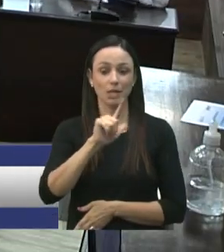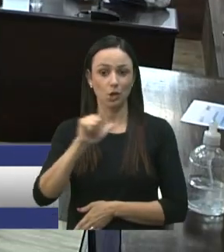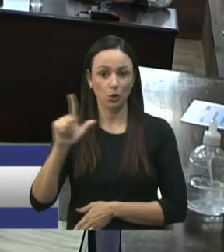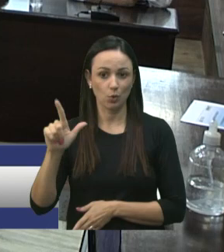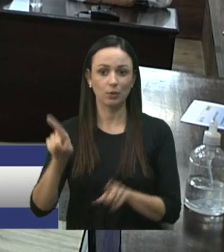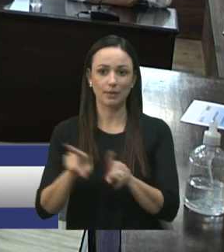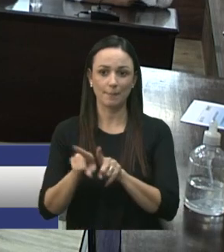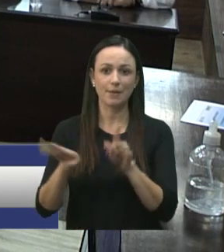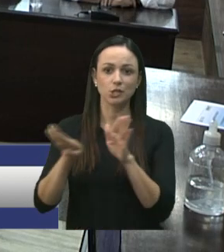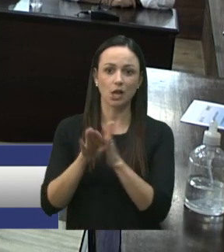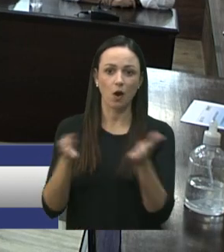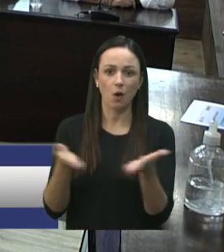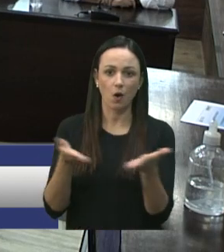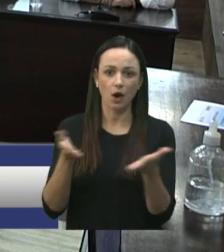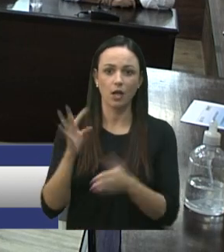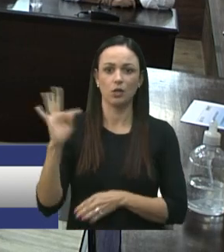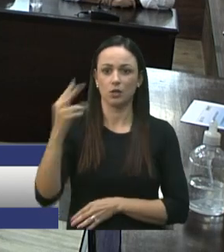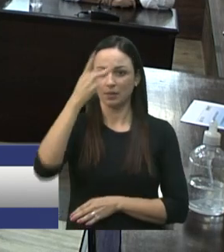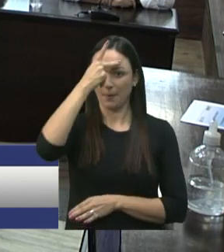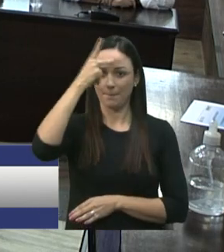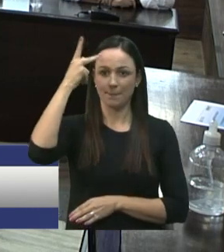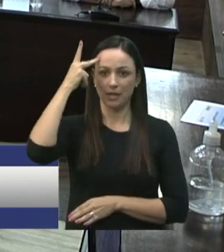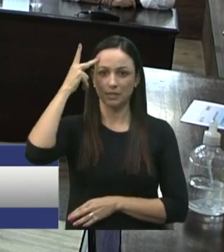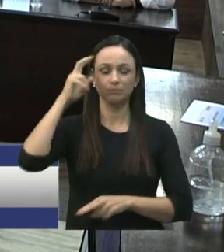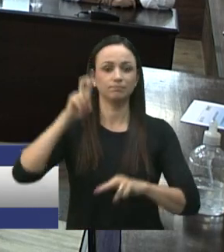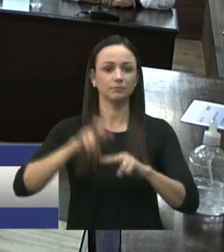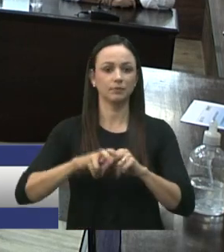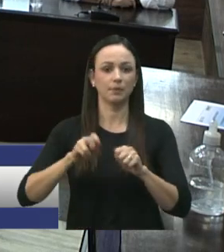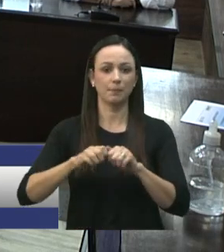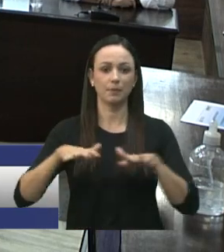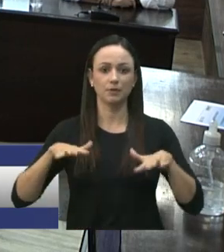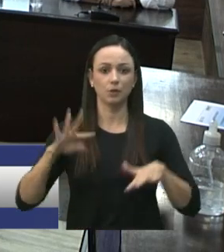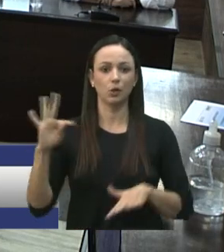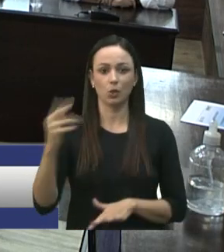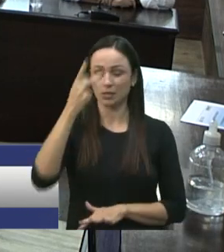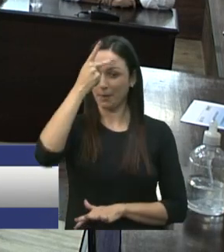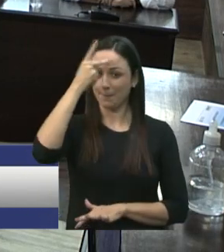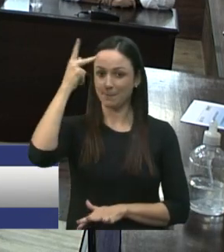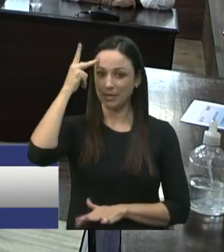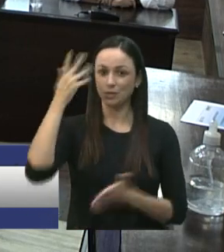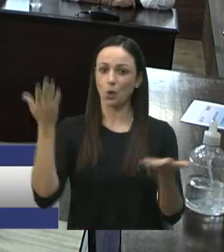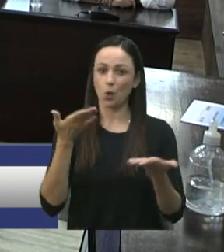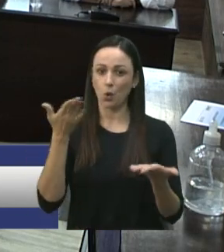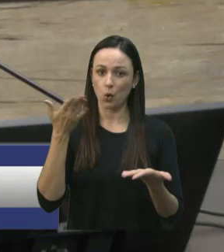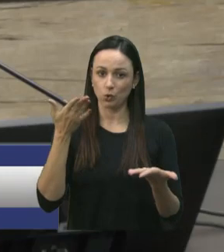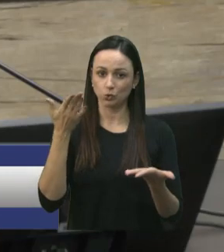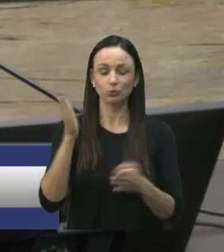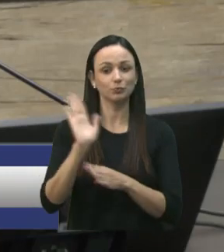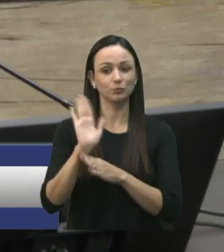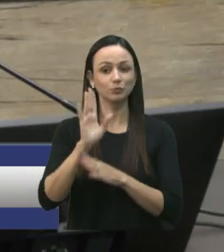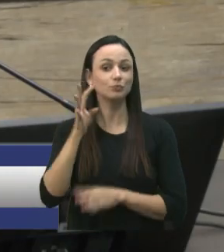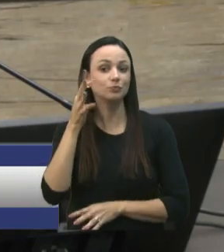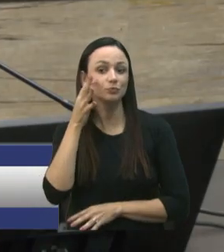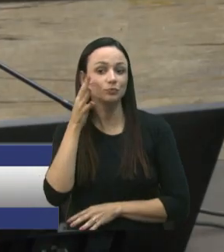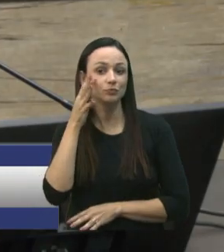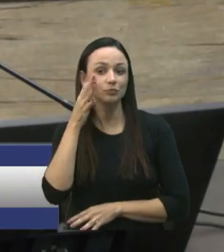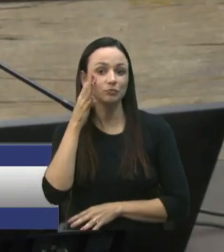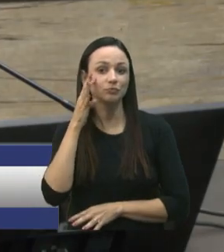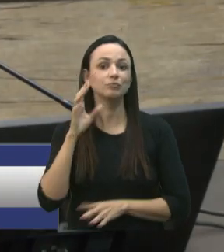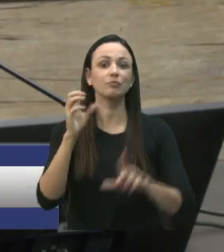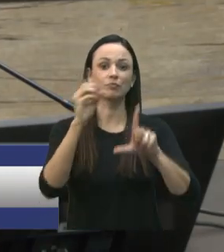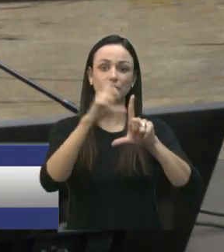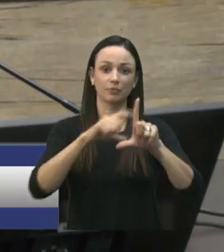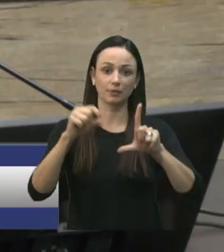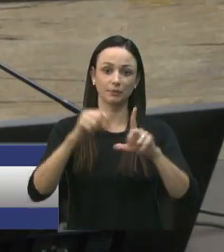ali, a todos os presentes no plenário e a todas as pessoas que nos assistem pelo modo da TV